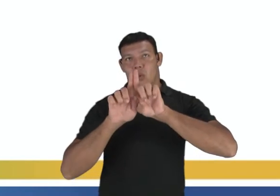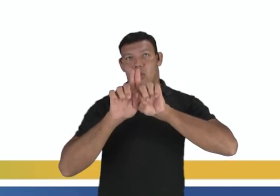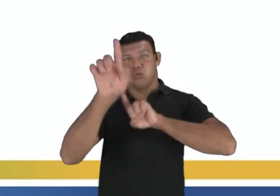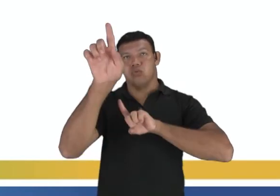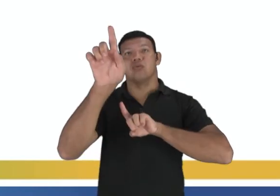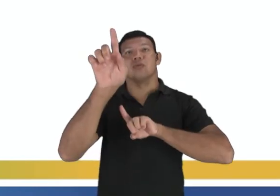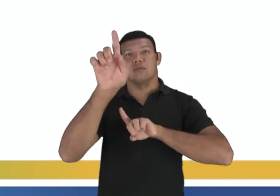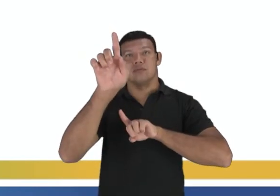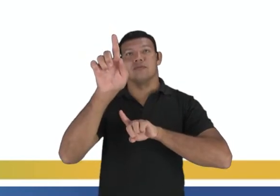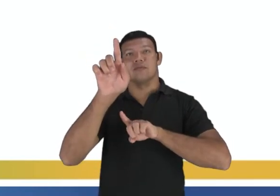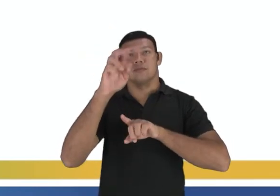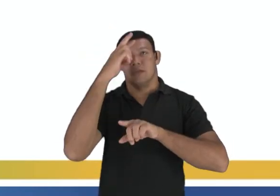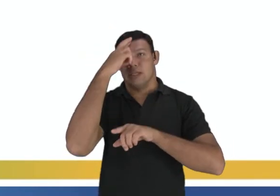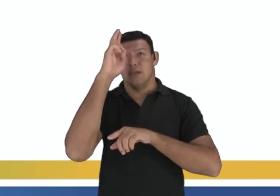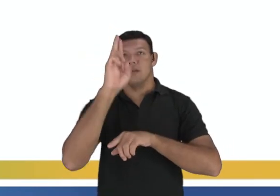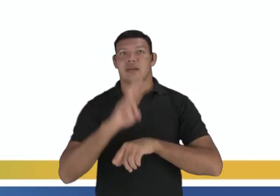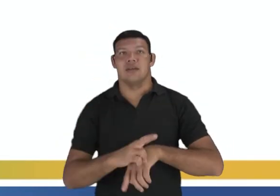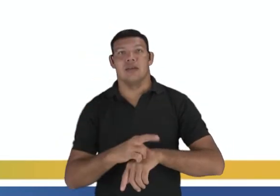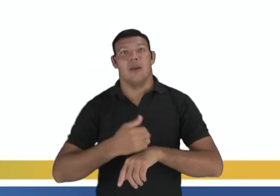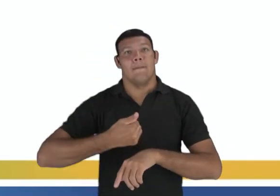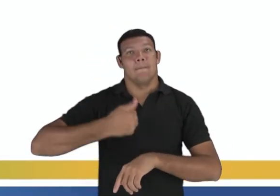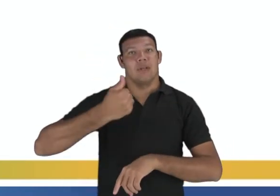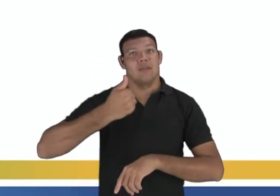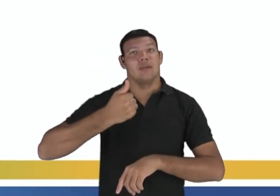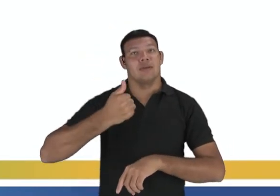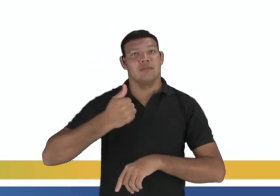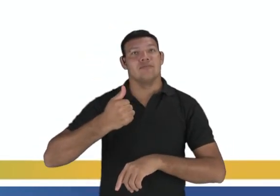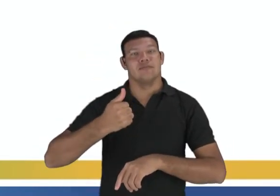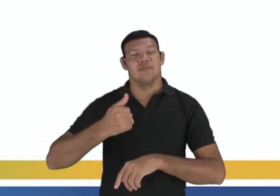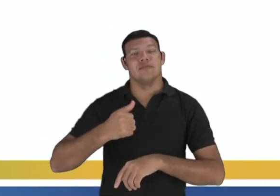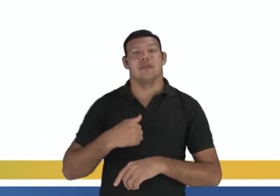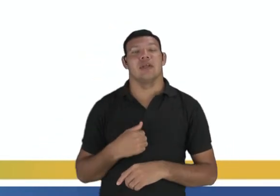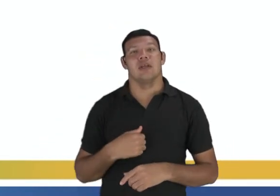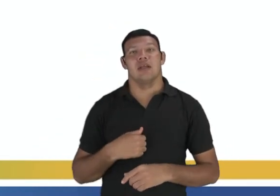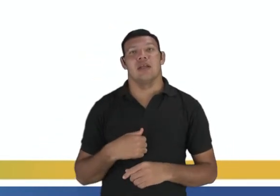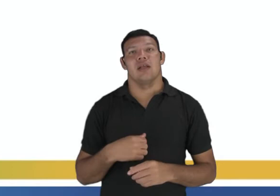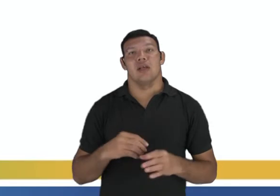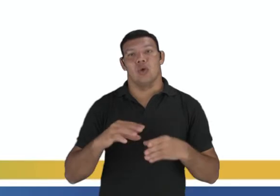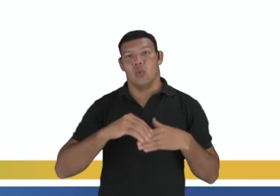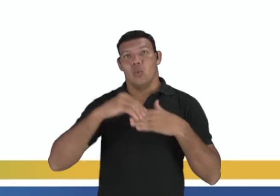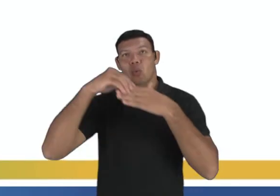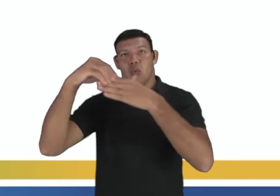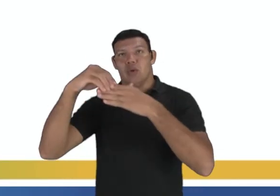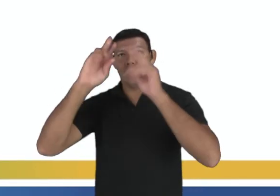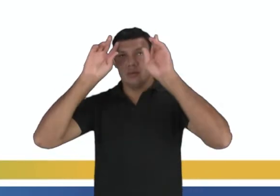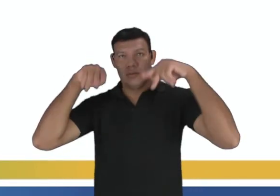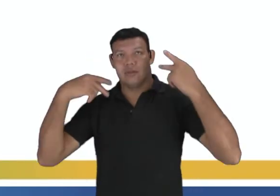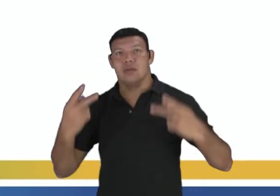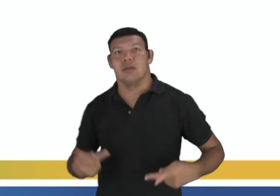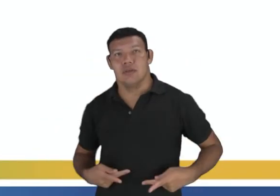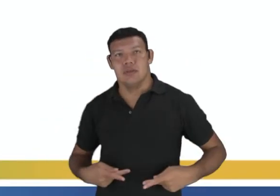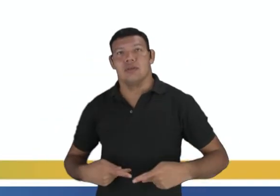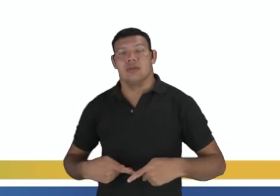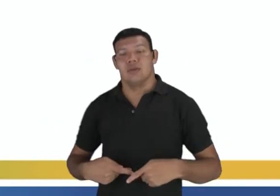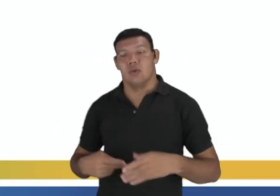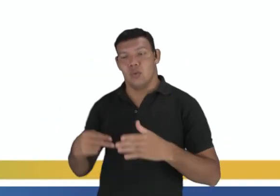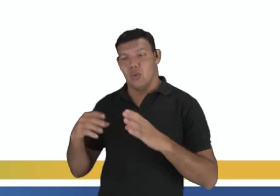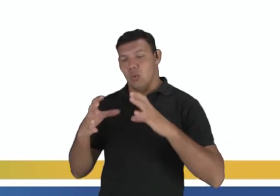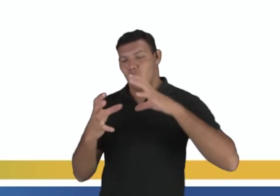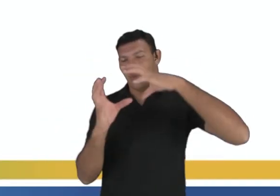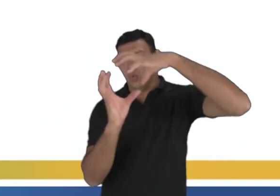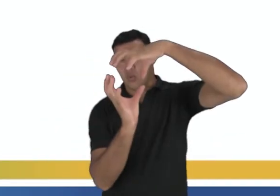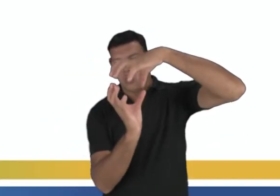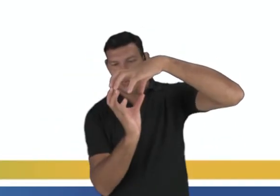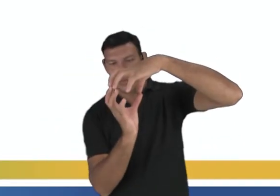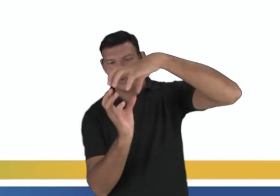o foguete americano Apollo 11 transportou os primeiros astronautas a caminhar na Lua. Tá? Então a Lua, ela é algo que